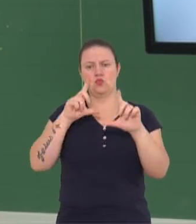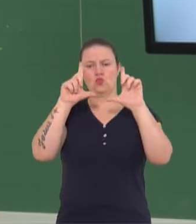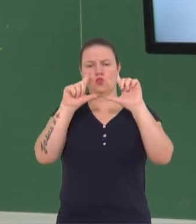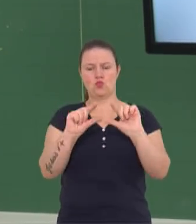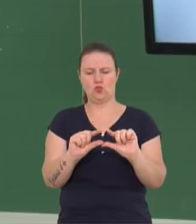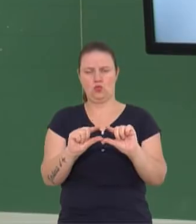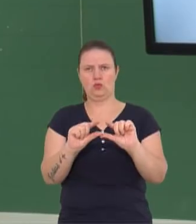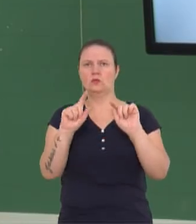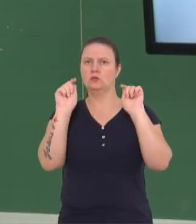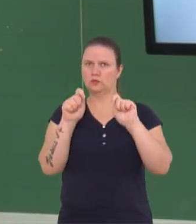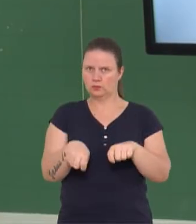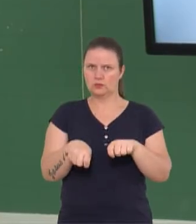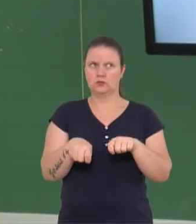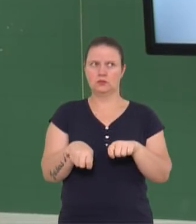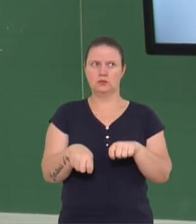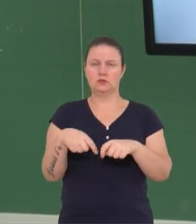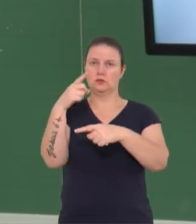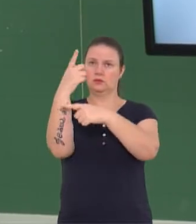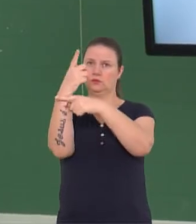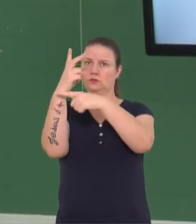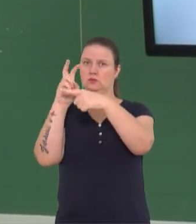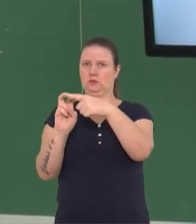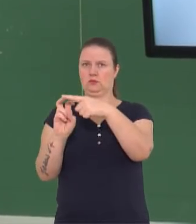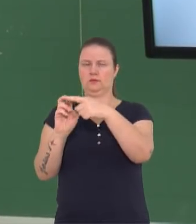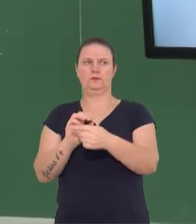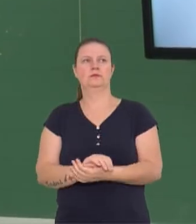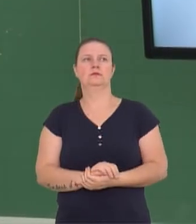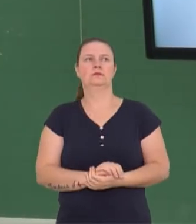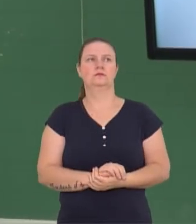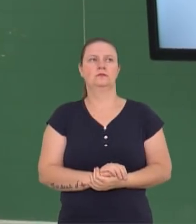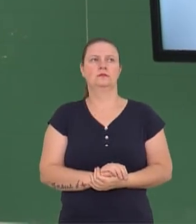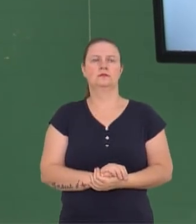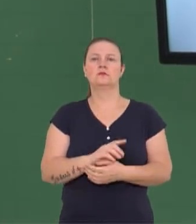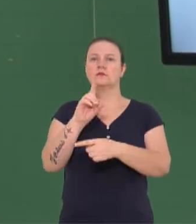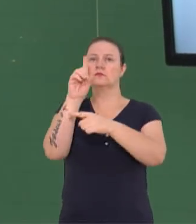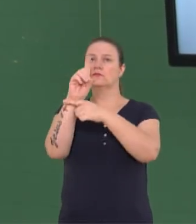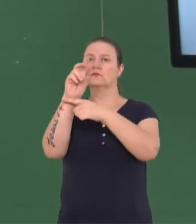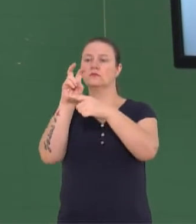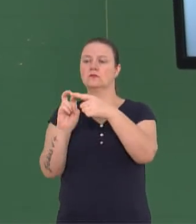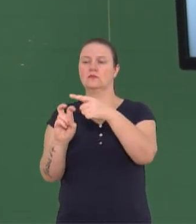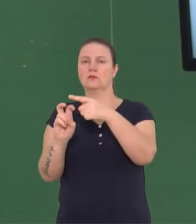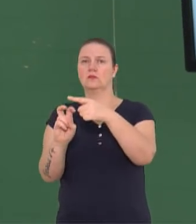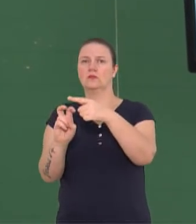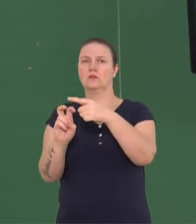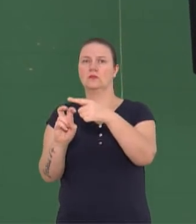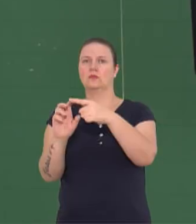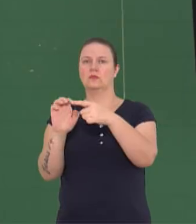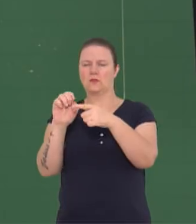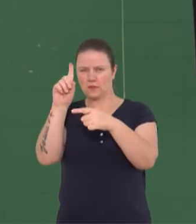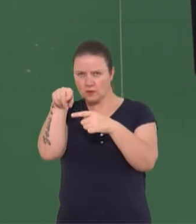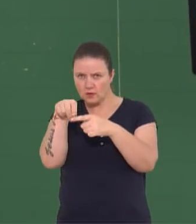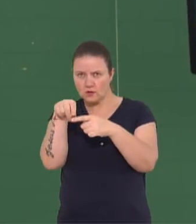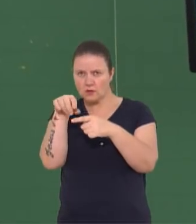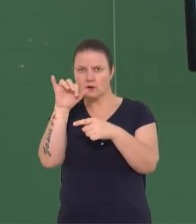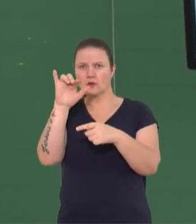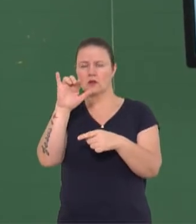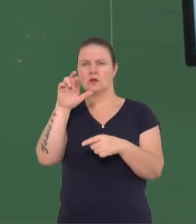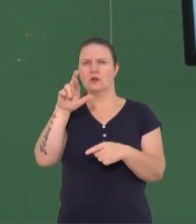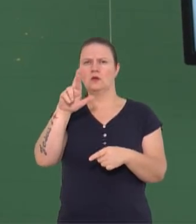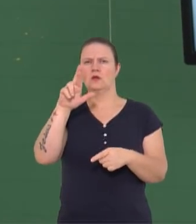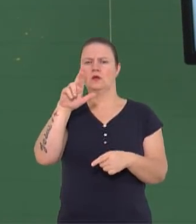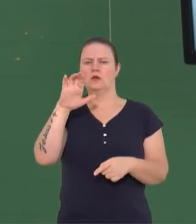Então, 2 décimos vira 1/5. 1/5 é fração irredutível? É, porque o único